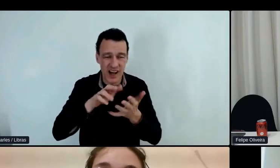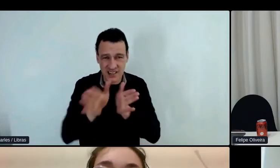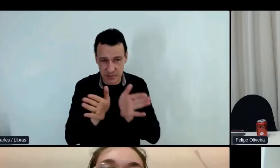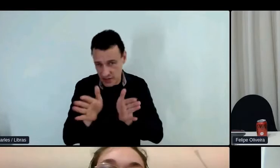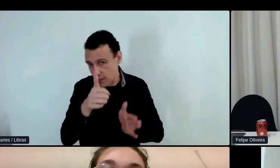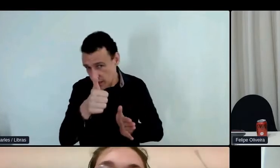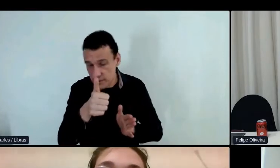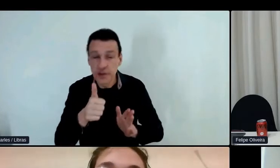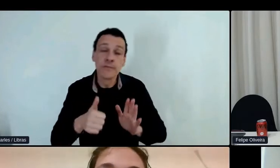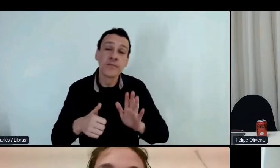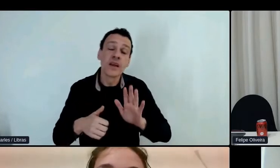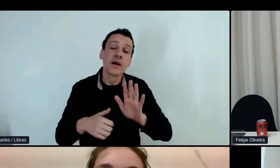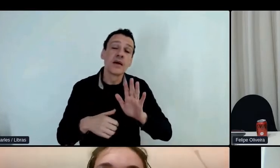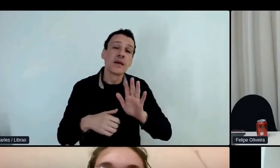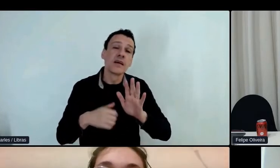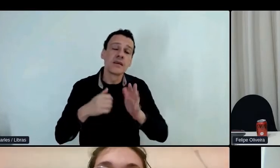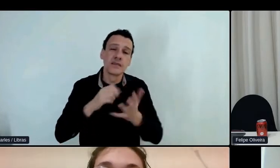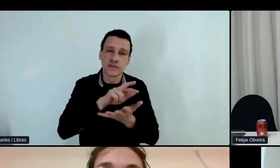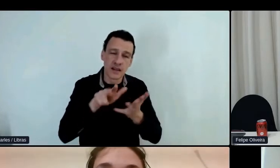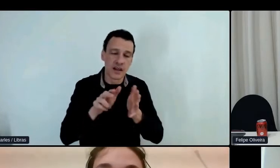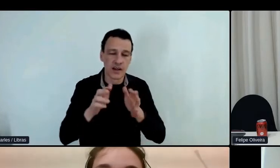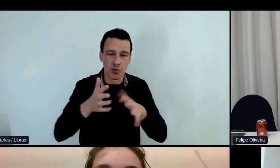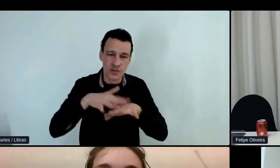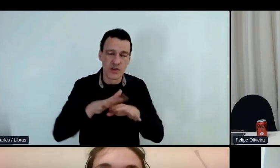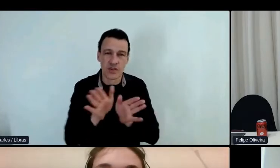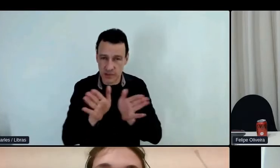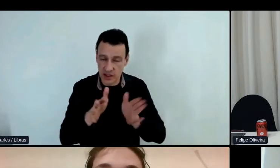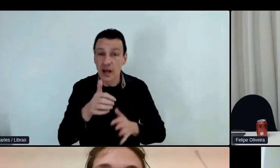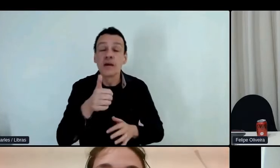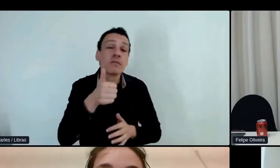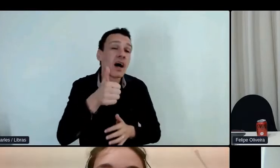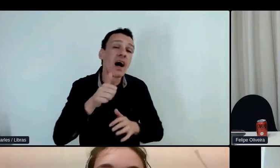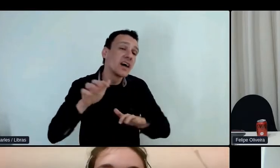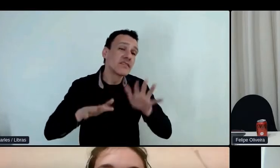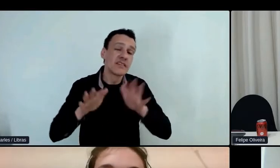E por mais que as empresas trabalhem os